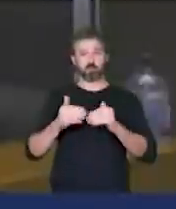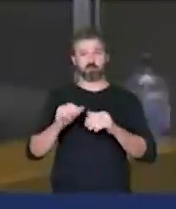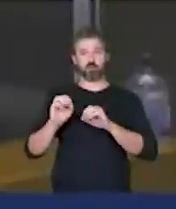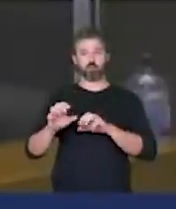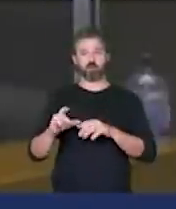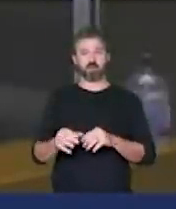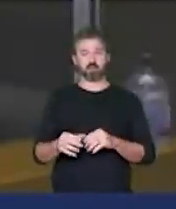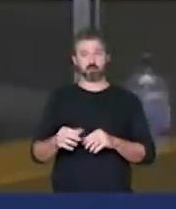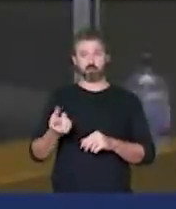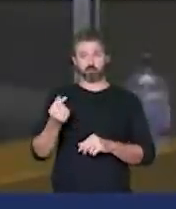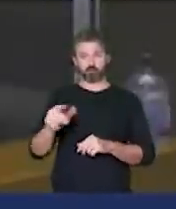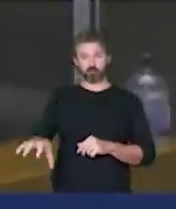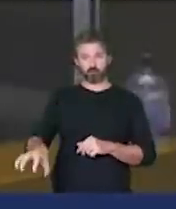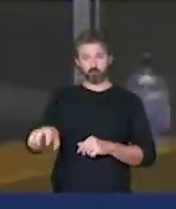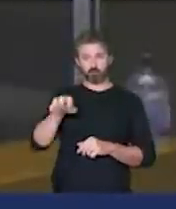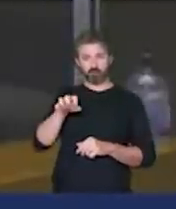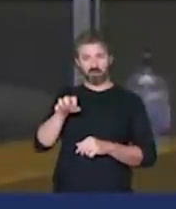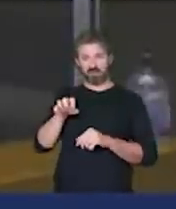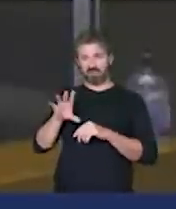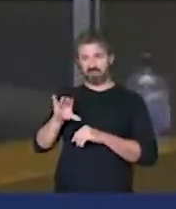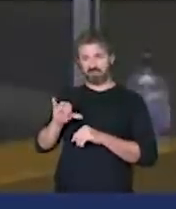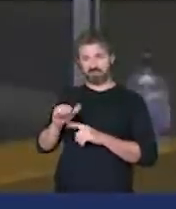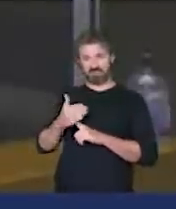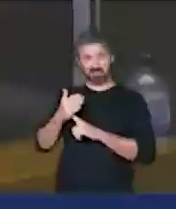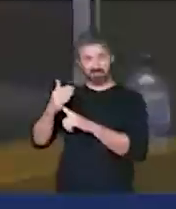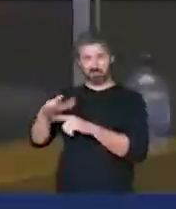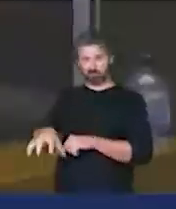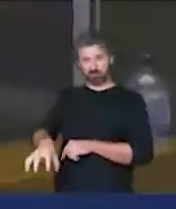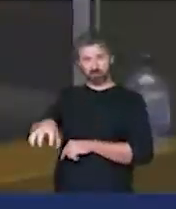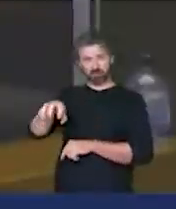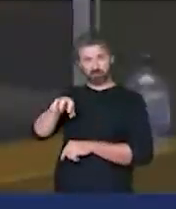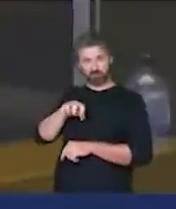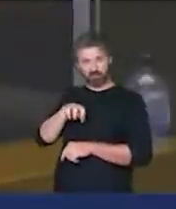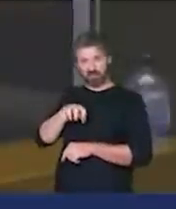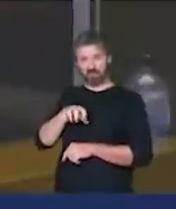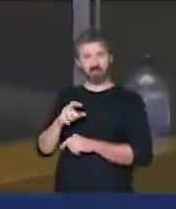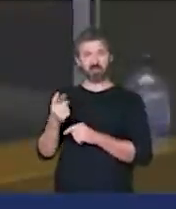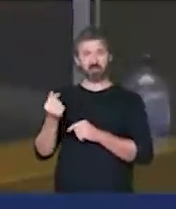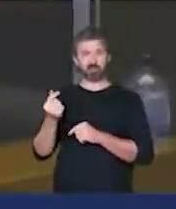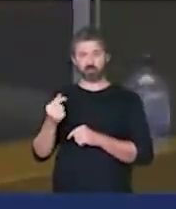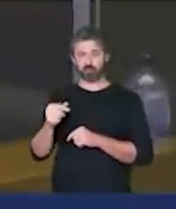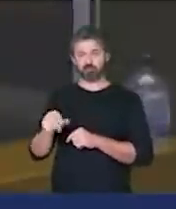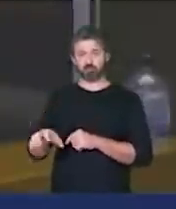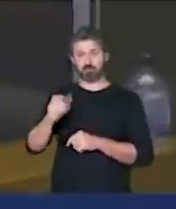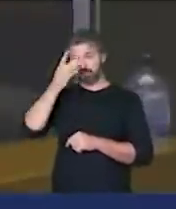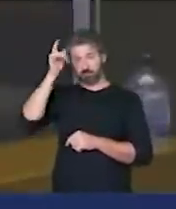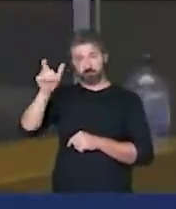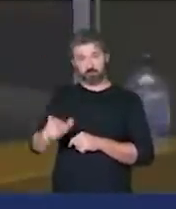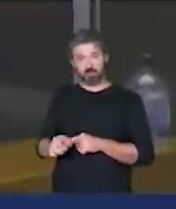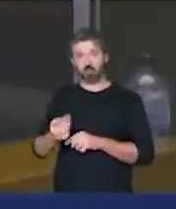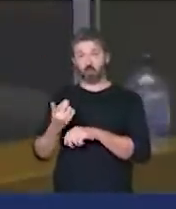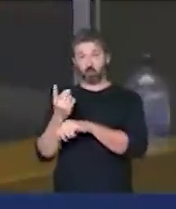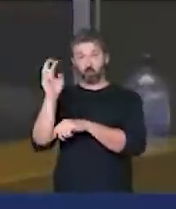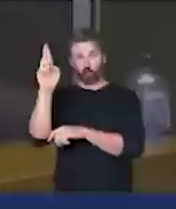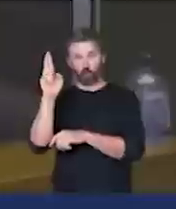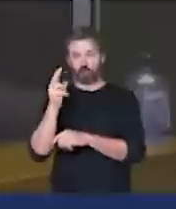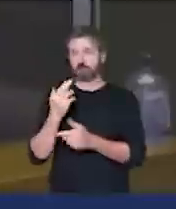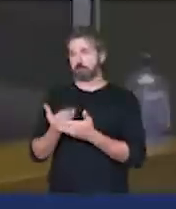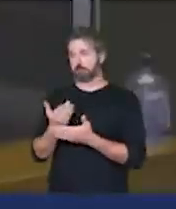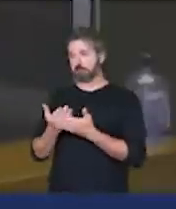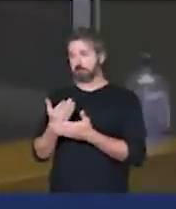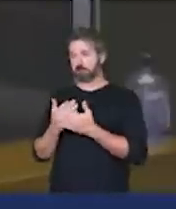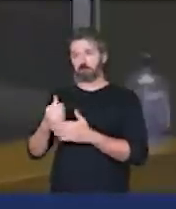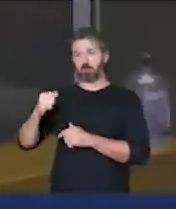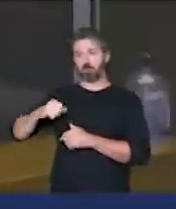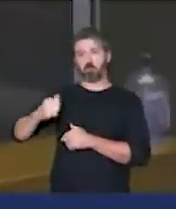tirar dinheiro da ciência e da tecnologia, tirar dinheiro de um sujeito que está fazendo um doutorado e está ganhando uma